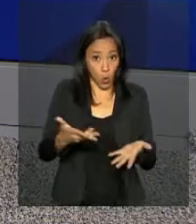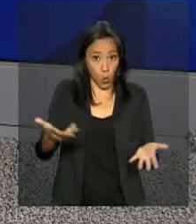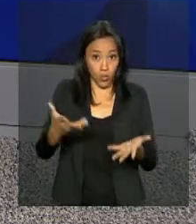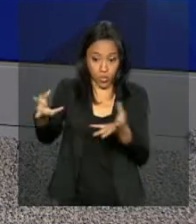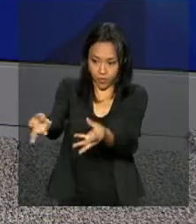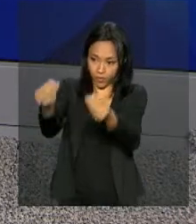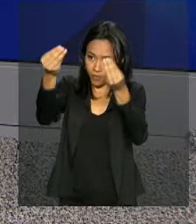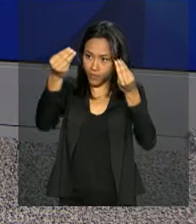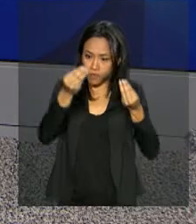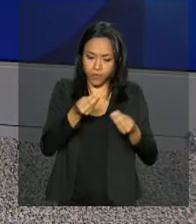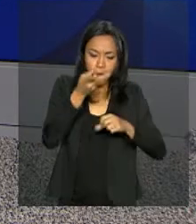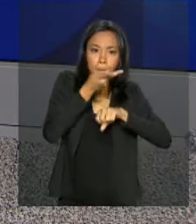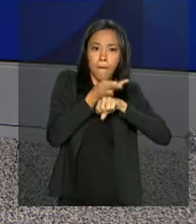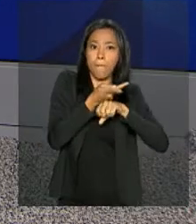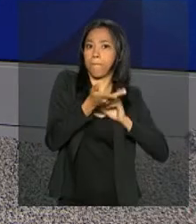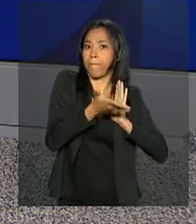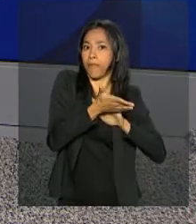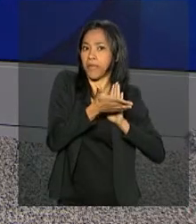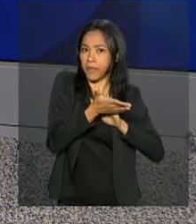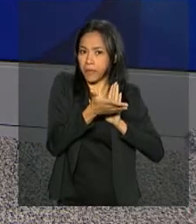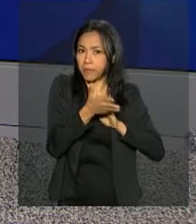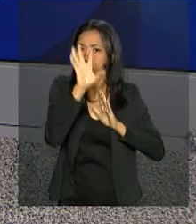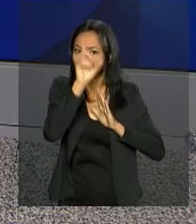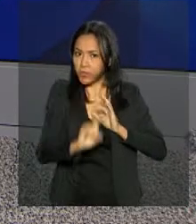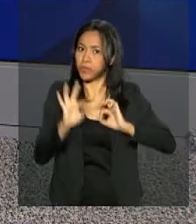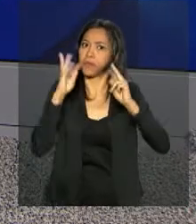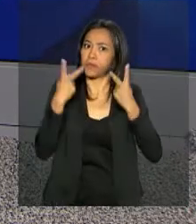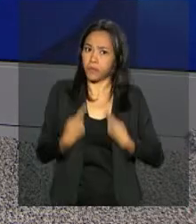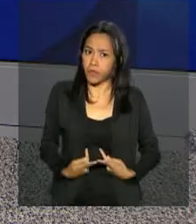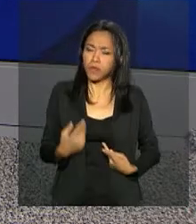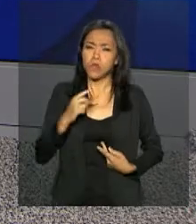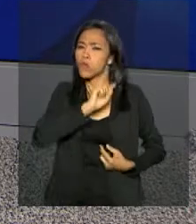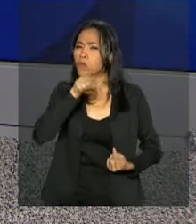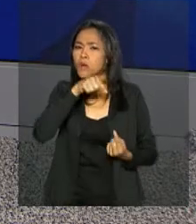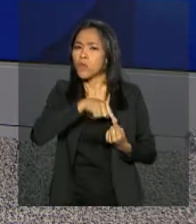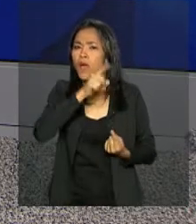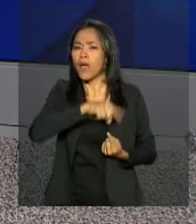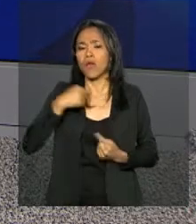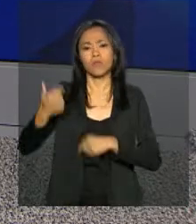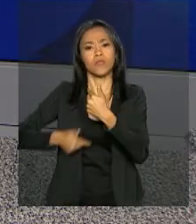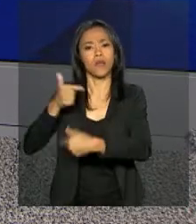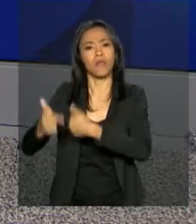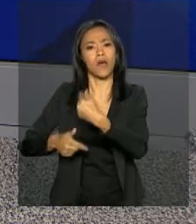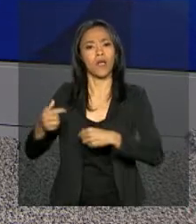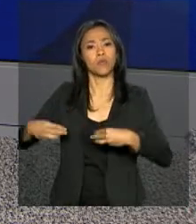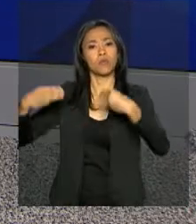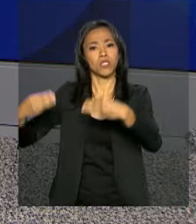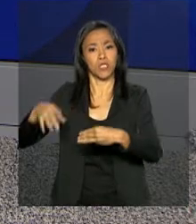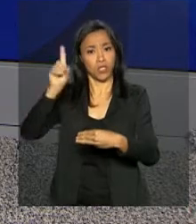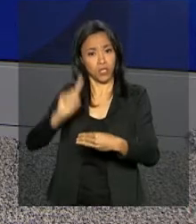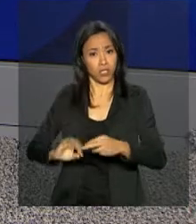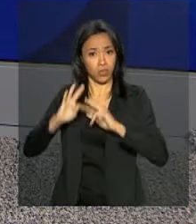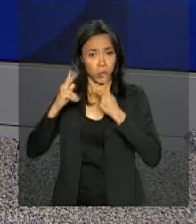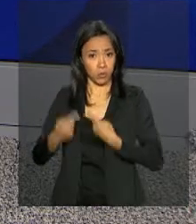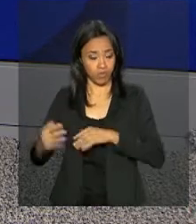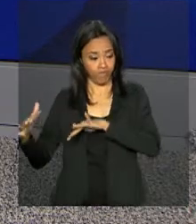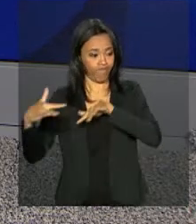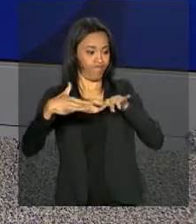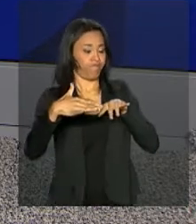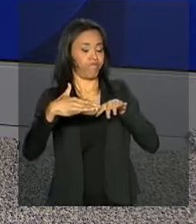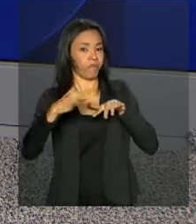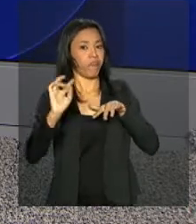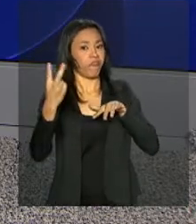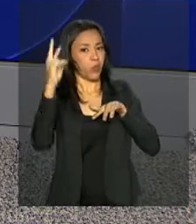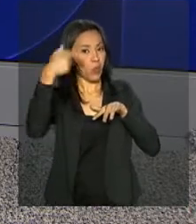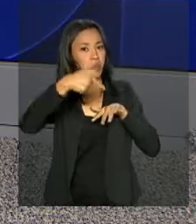direitos humanos 2008 a homenagem é uma ação do ministério dos direitos humanos e busca reconhecer e valorizar as